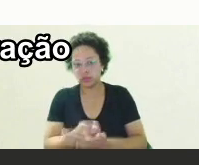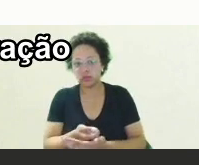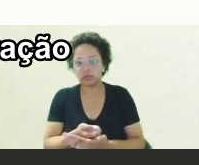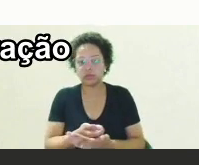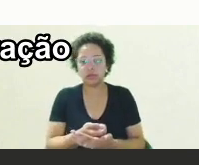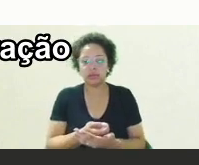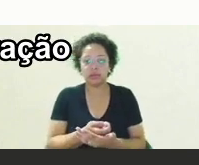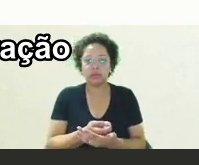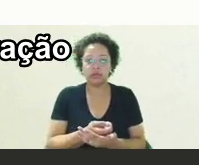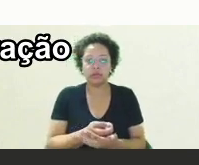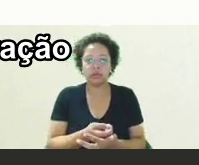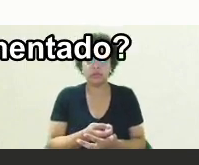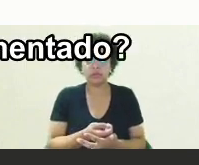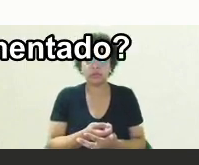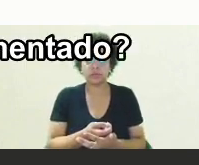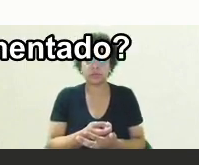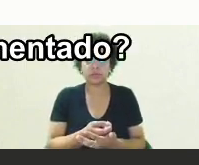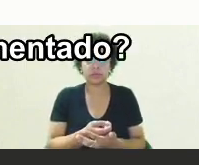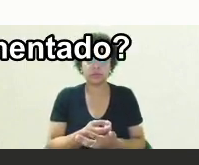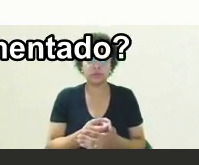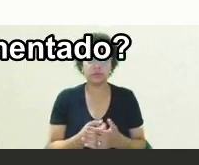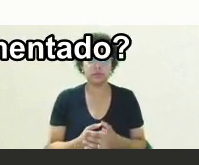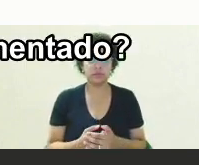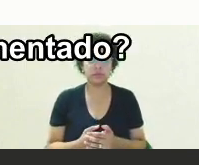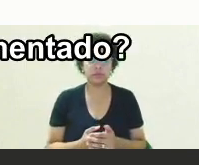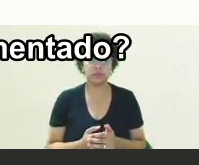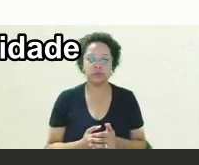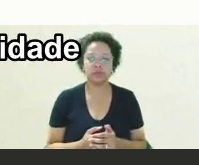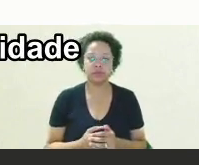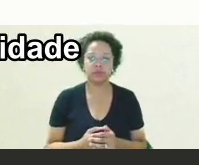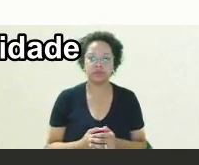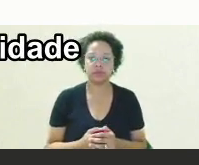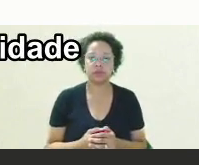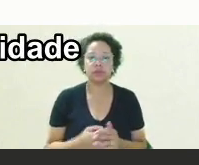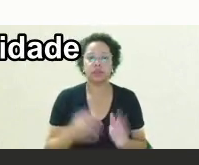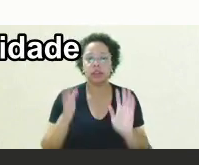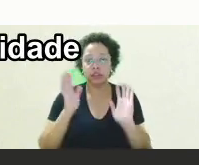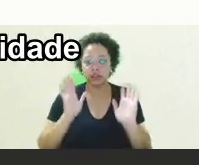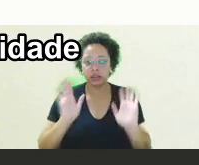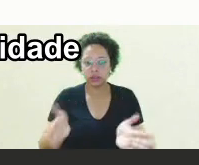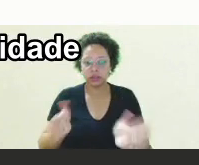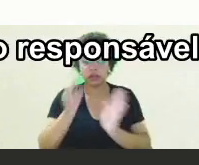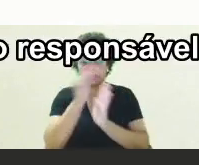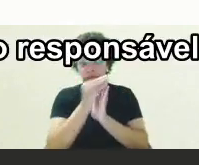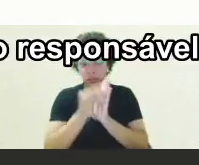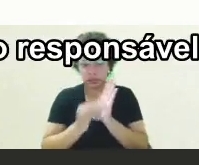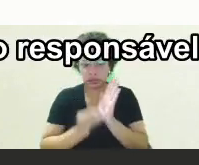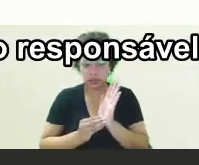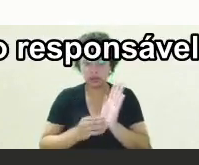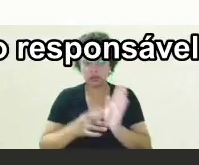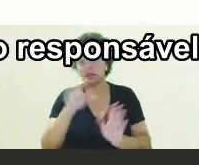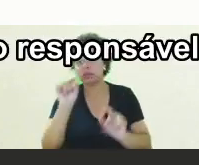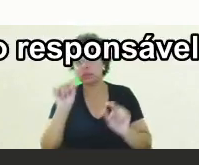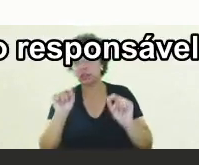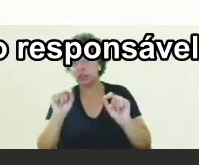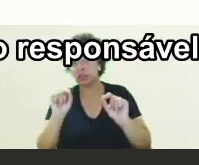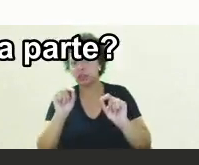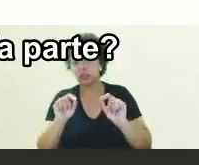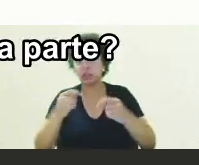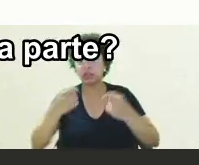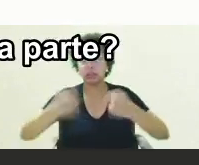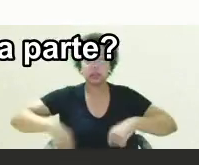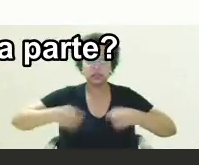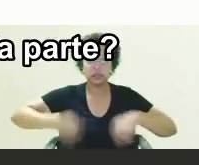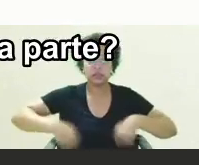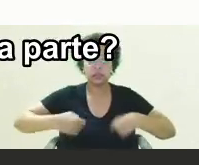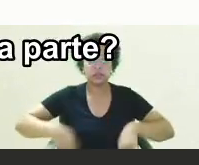esse componente, essa interação, a gente já pesquisou, está documentado? Quem que tem que fazer acessibilidade num time de Design System? Quem que é o